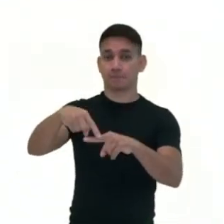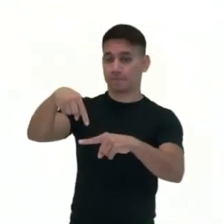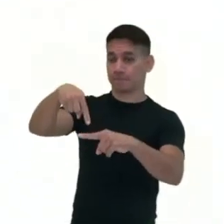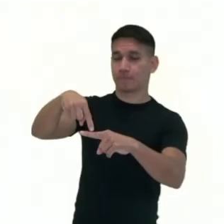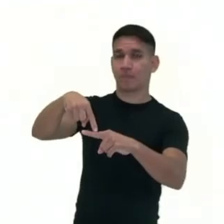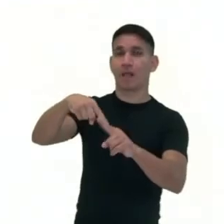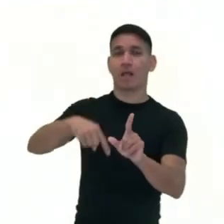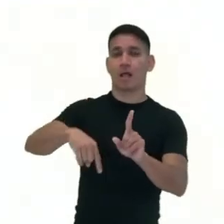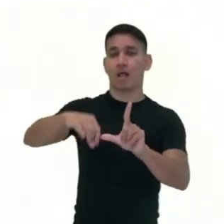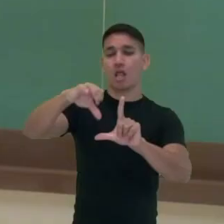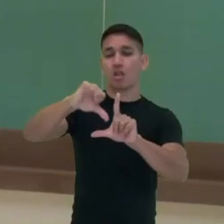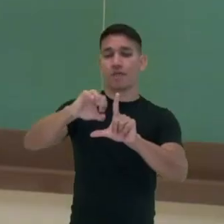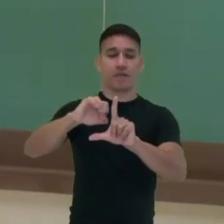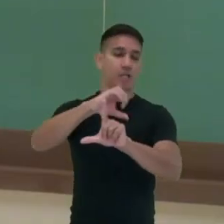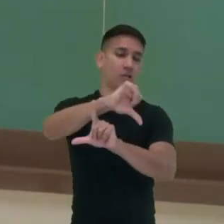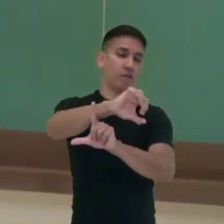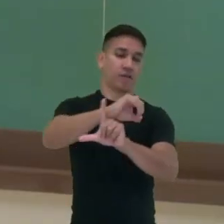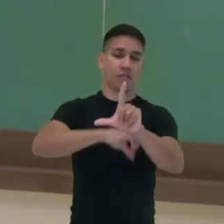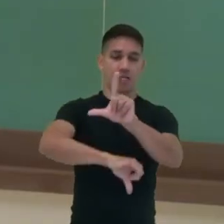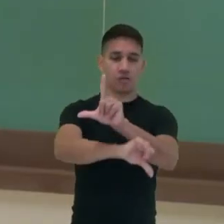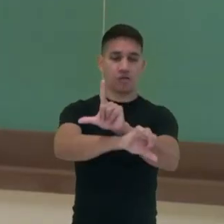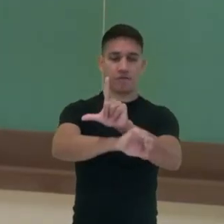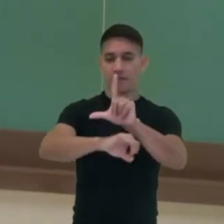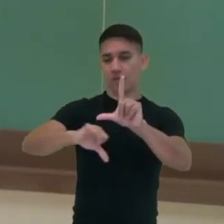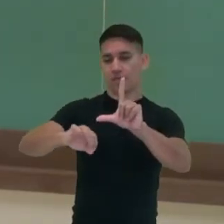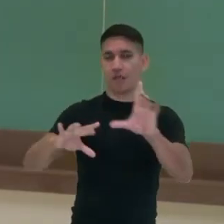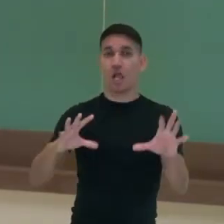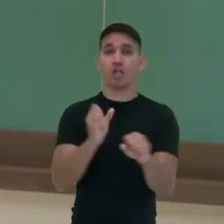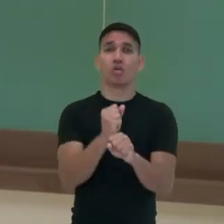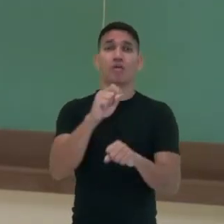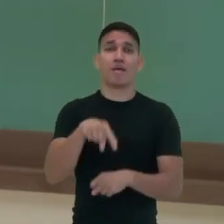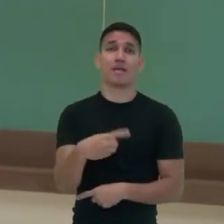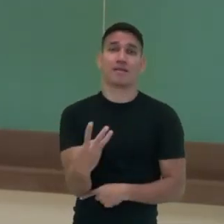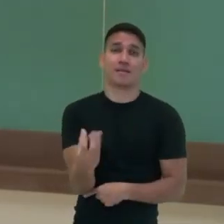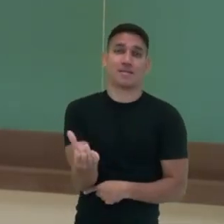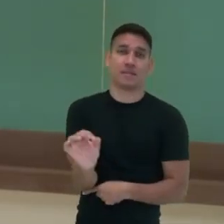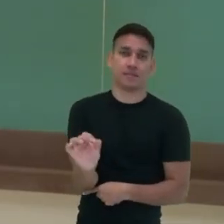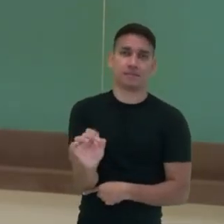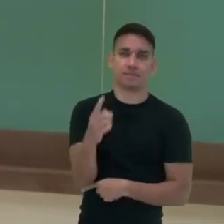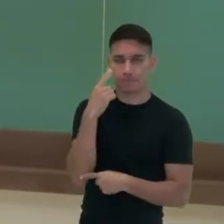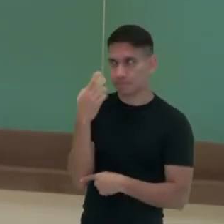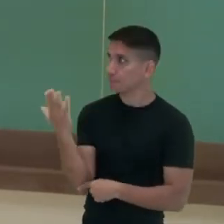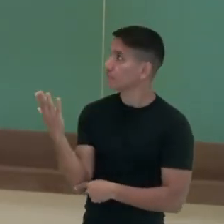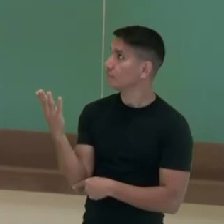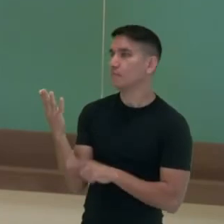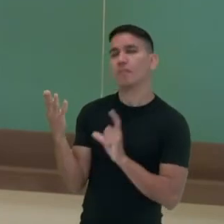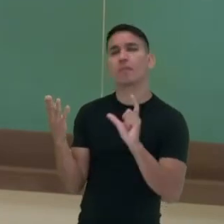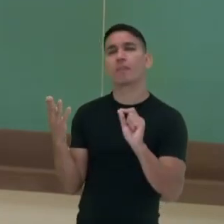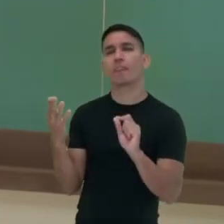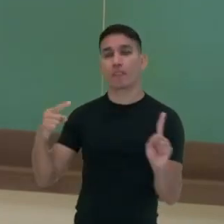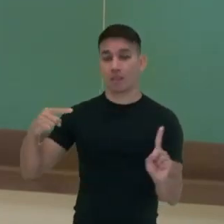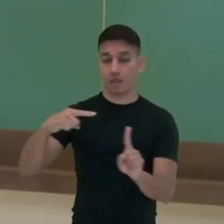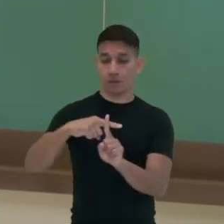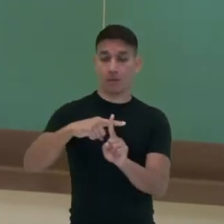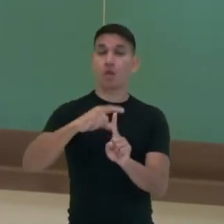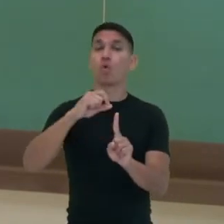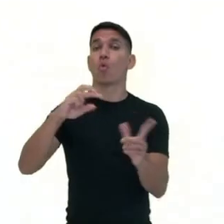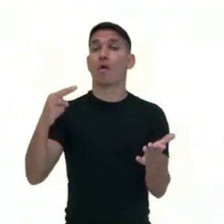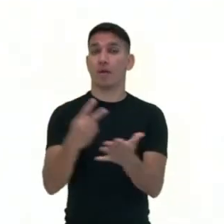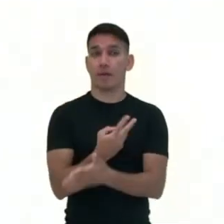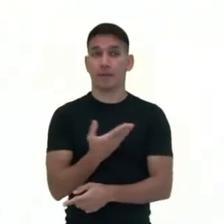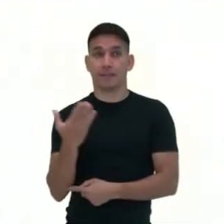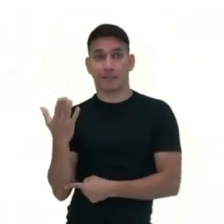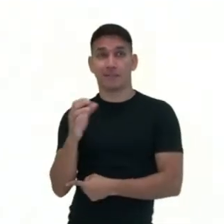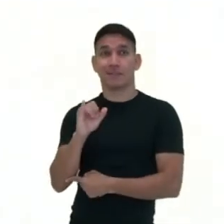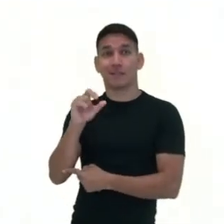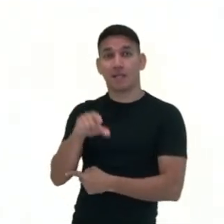90, 90, 90, 90, que é 360, tá? Então, duas retas são concorrentes, né? São concorrentes